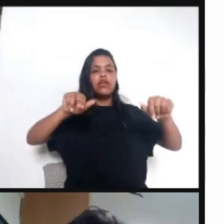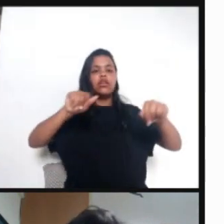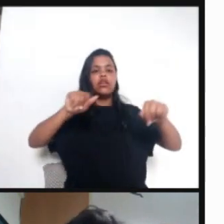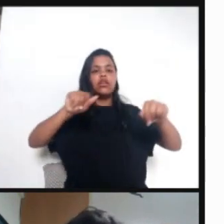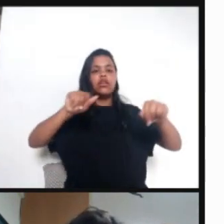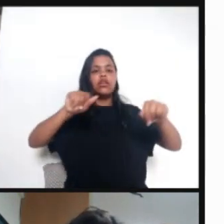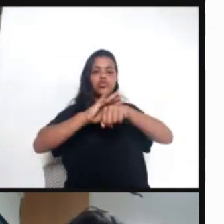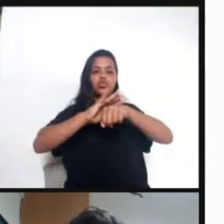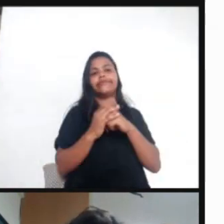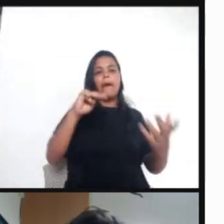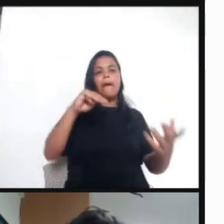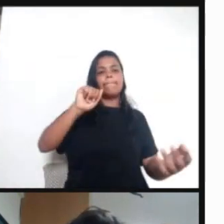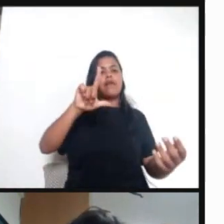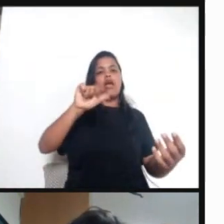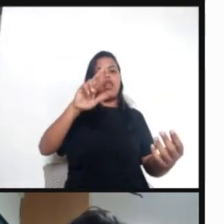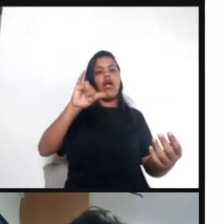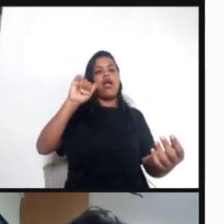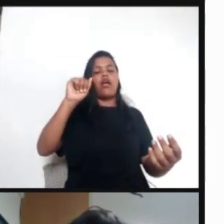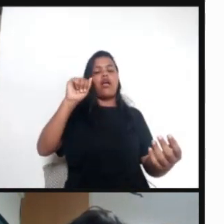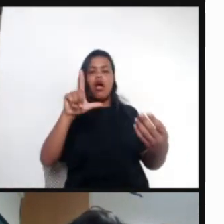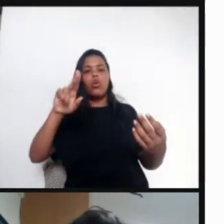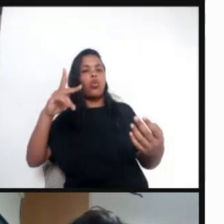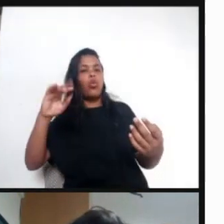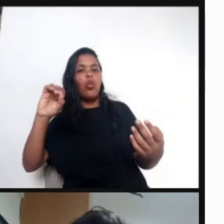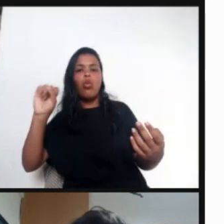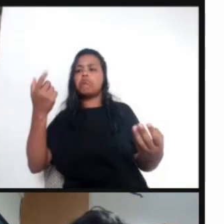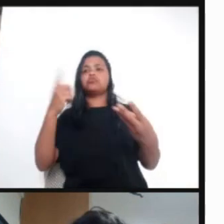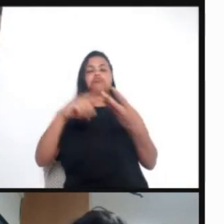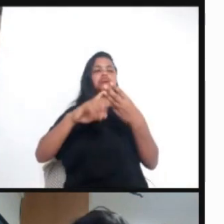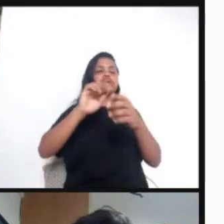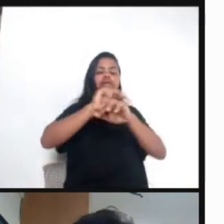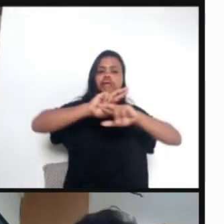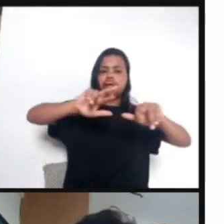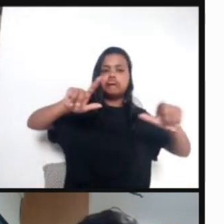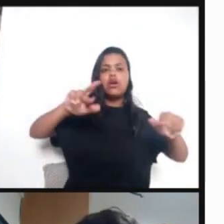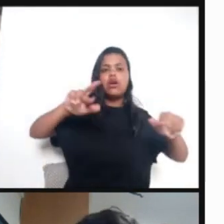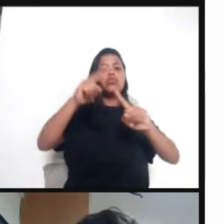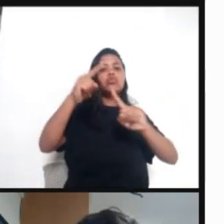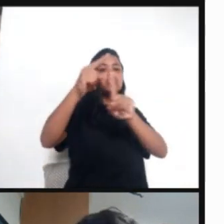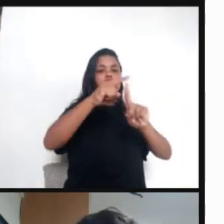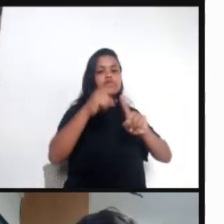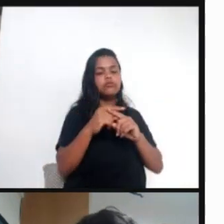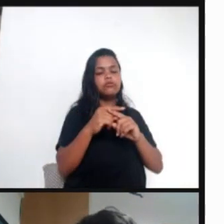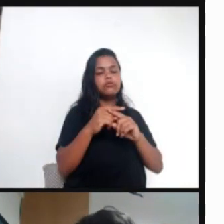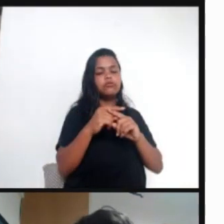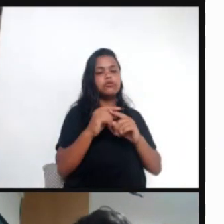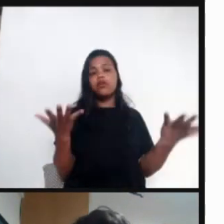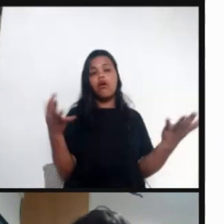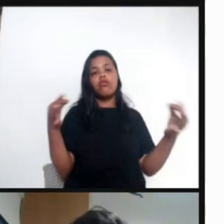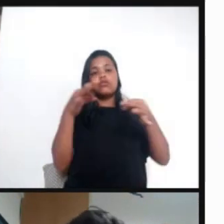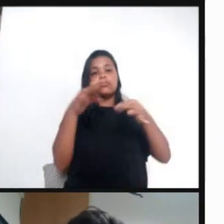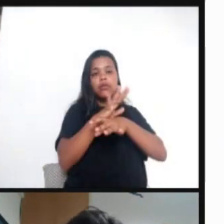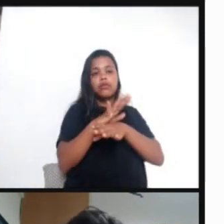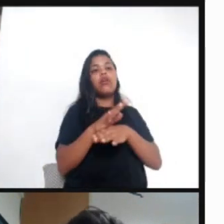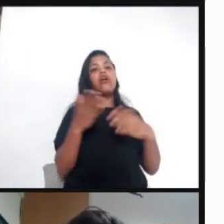nenhum lastro científico que justifique a utilização de forma profilática desses medicamentos. Então, só para tirar algumas conclusões, queria